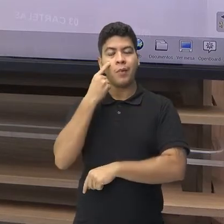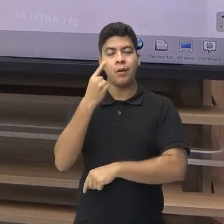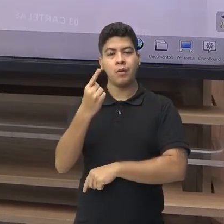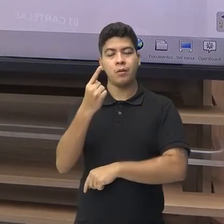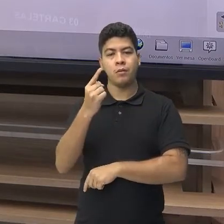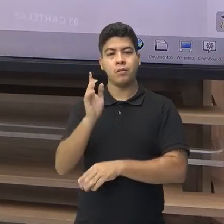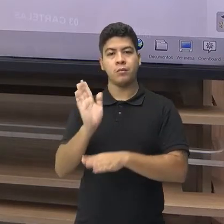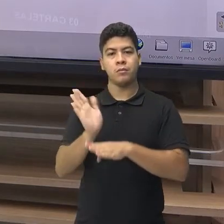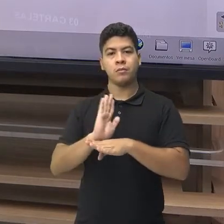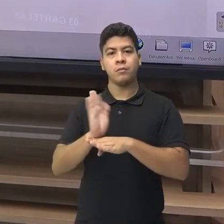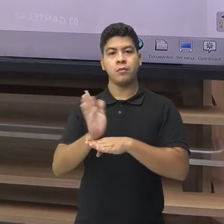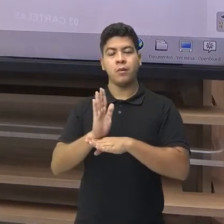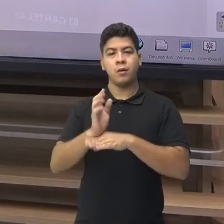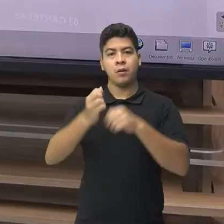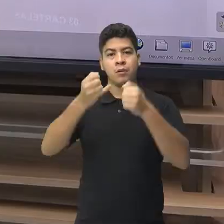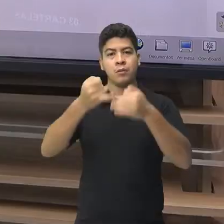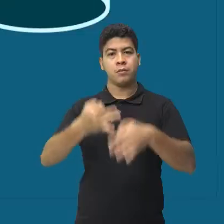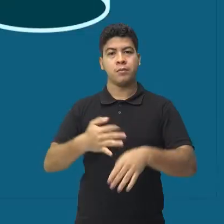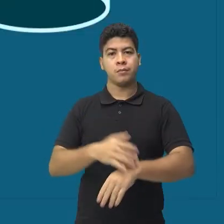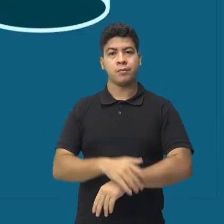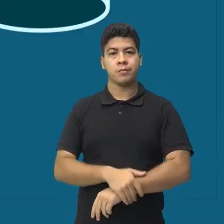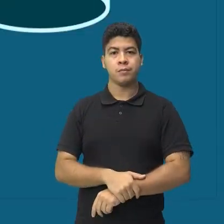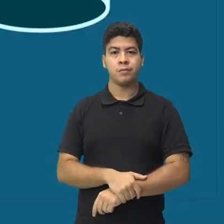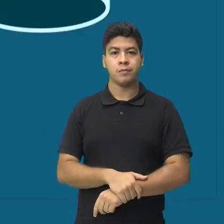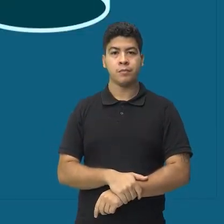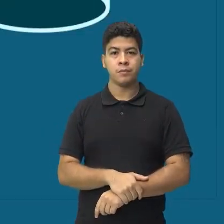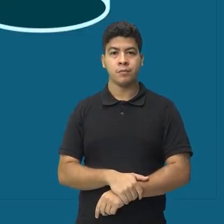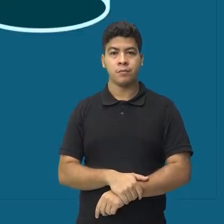vídeo explicativo para a transformação isotérmica.